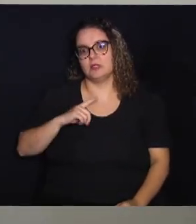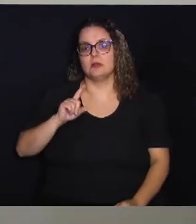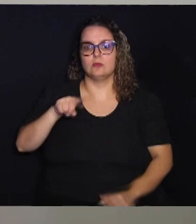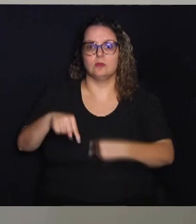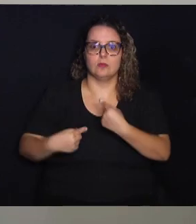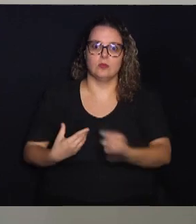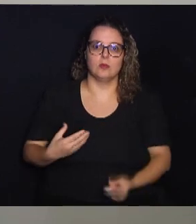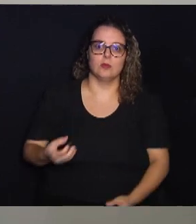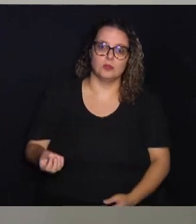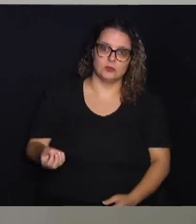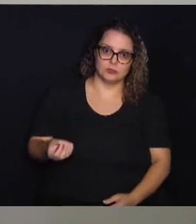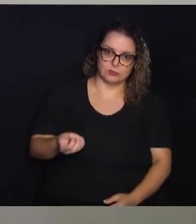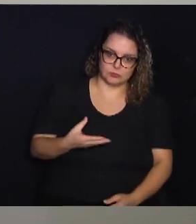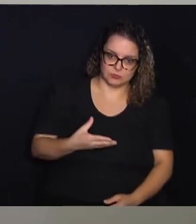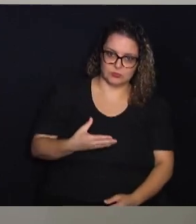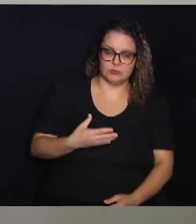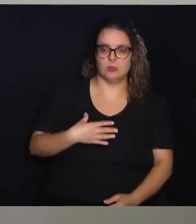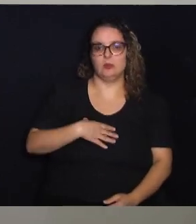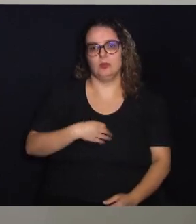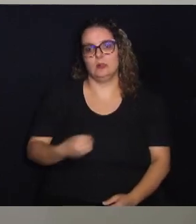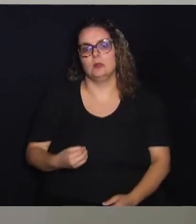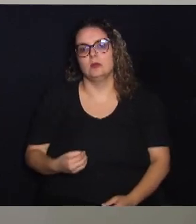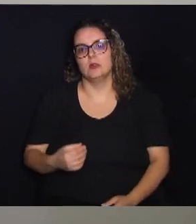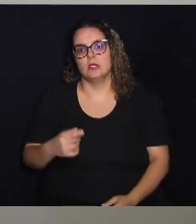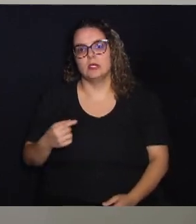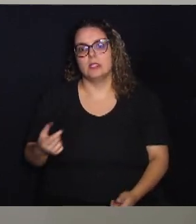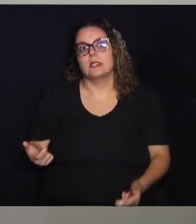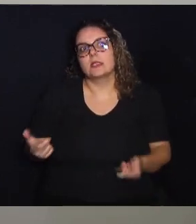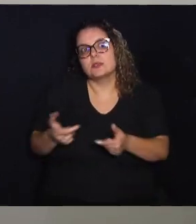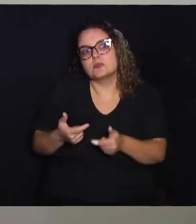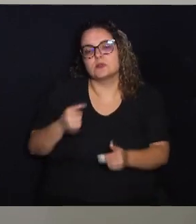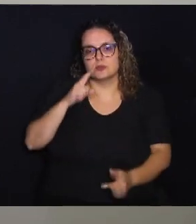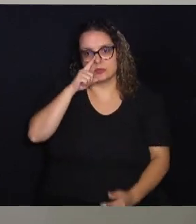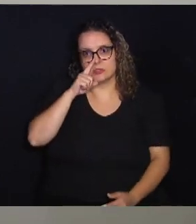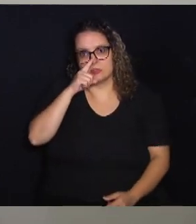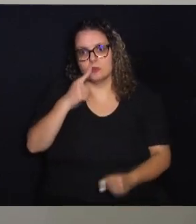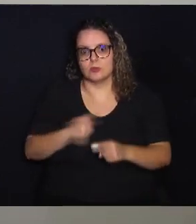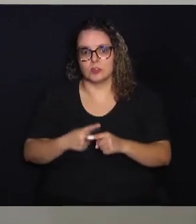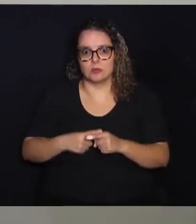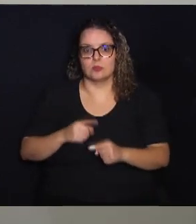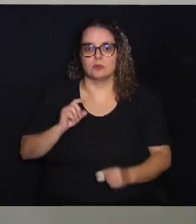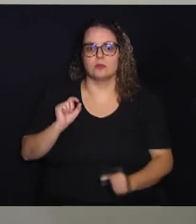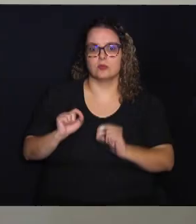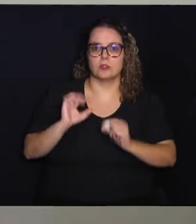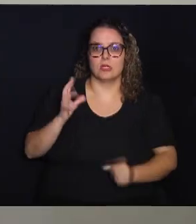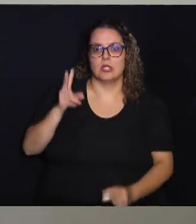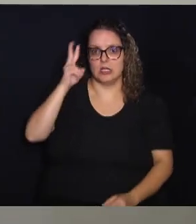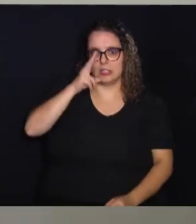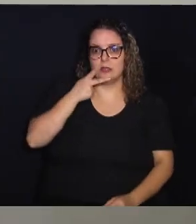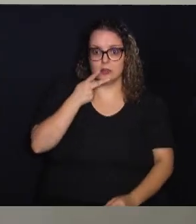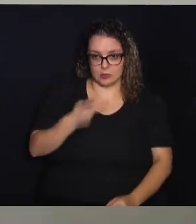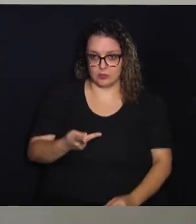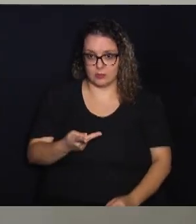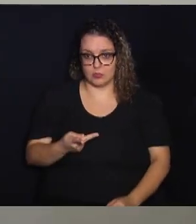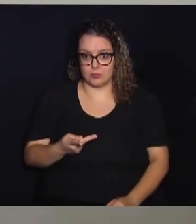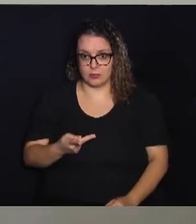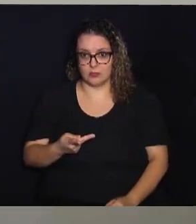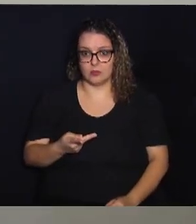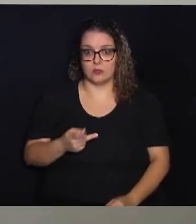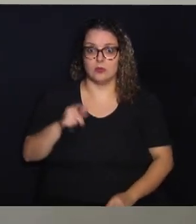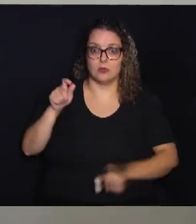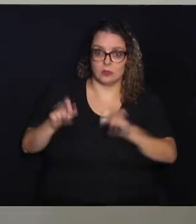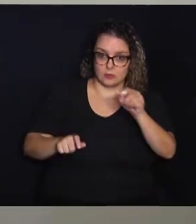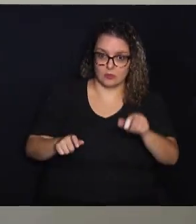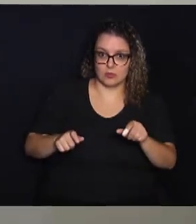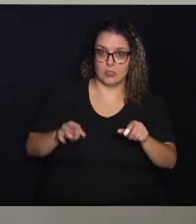e quer minimizar o risco de ter um novo filho afetado, né? Então, porque o que acontece? Lembra que eu falei é, das pessoas que